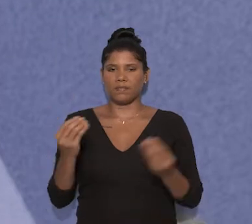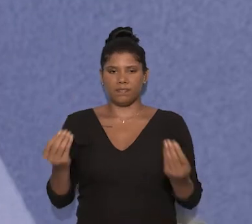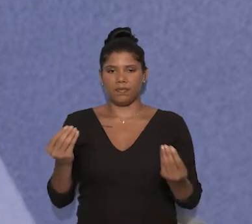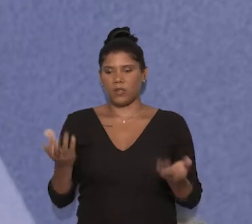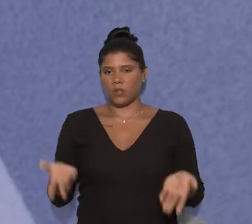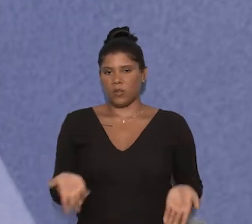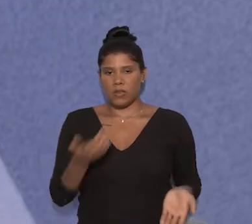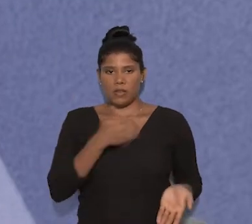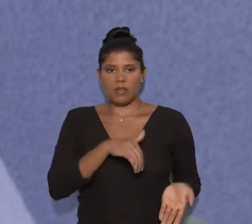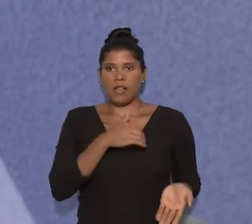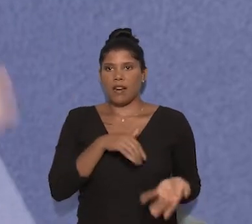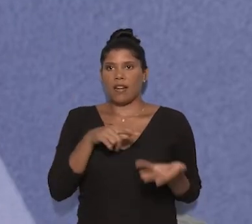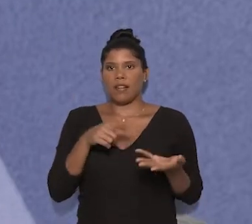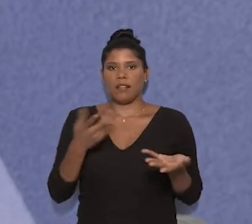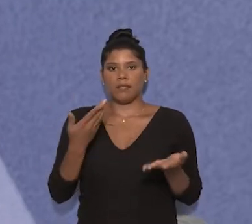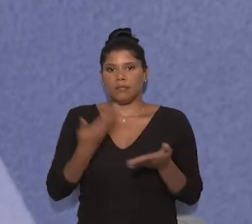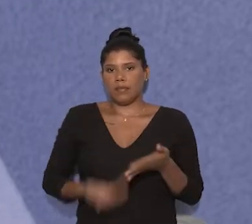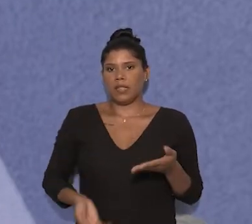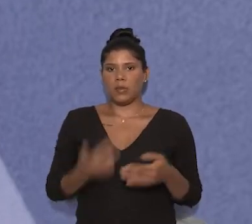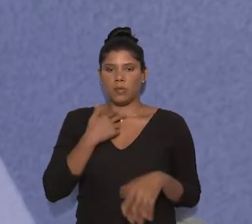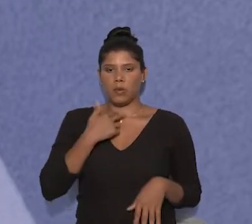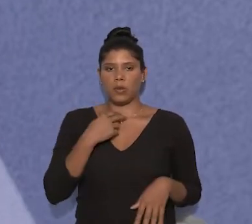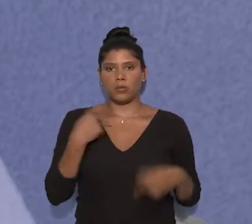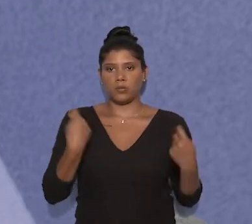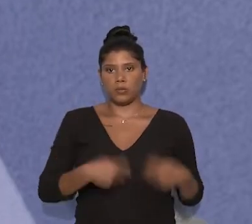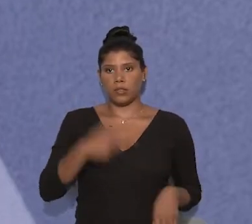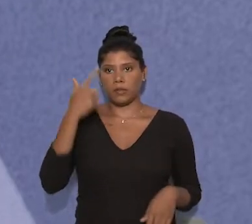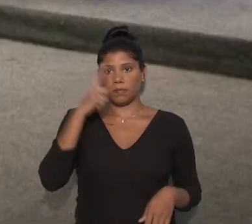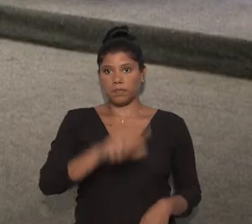não tem que há mais não sei o quê. É jogo para ganhar. Tem que ter